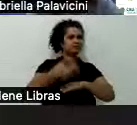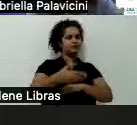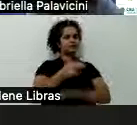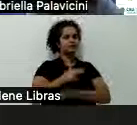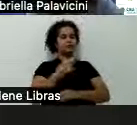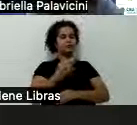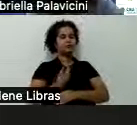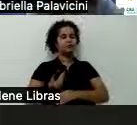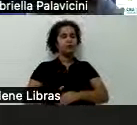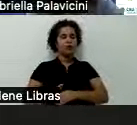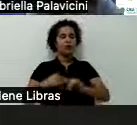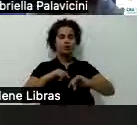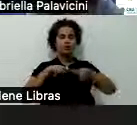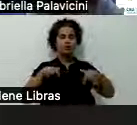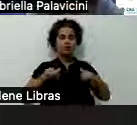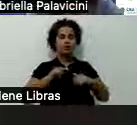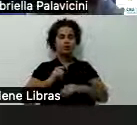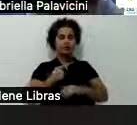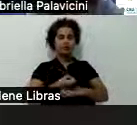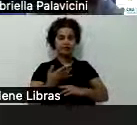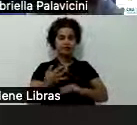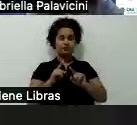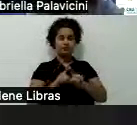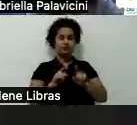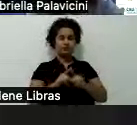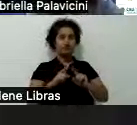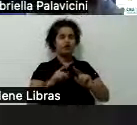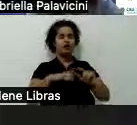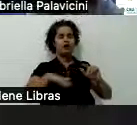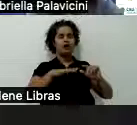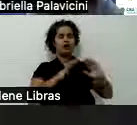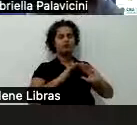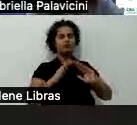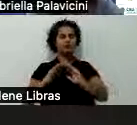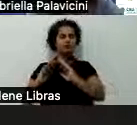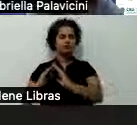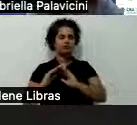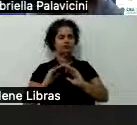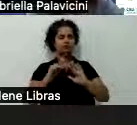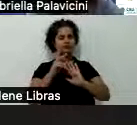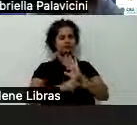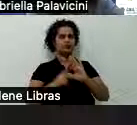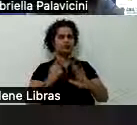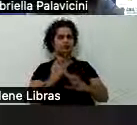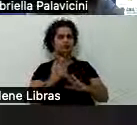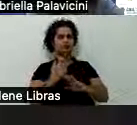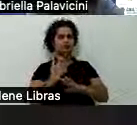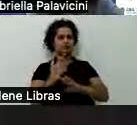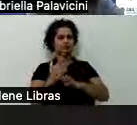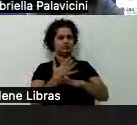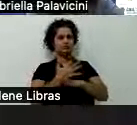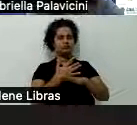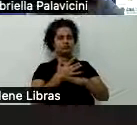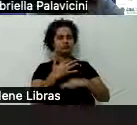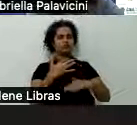públicos vazios, como a gente tem muitos também, áreas residuais, que os próprios projetos urbanos geram. Por exemplo, o projeto do metrô,